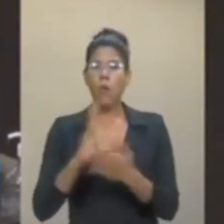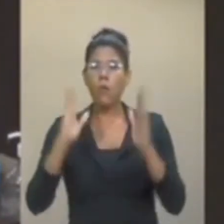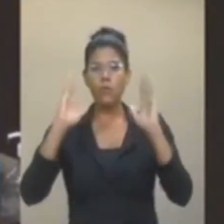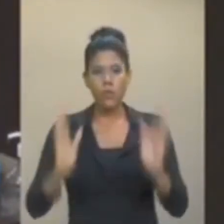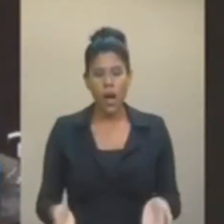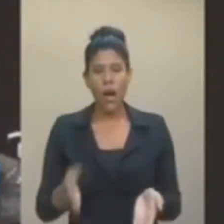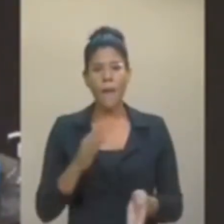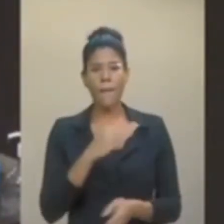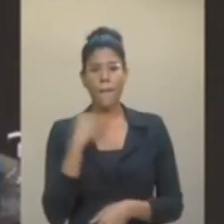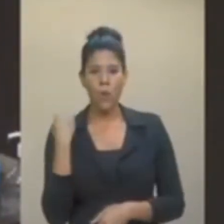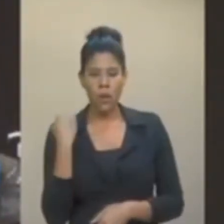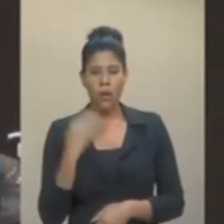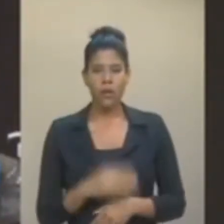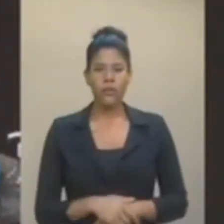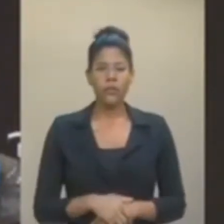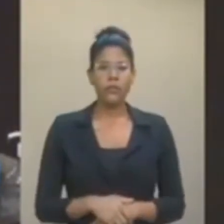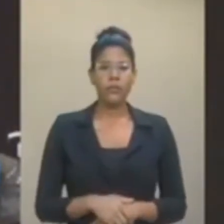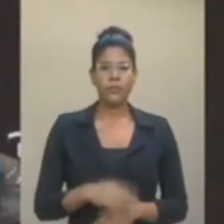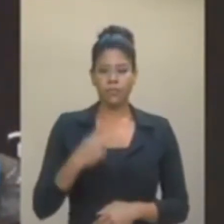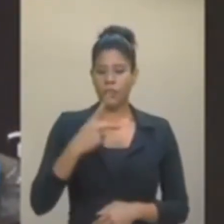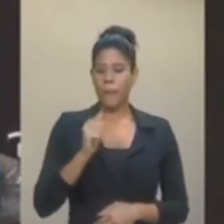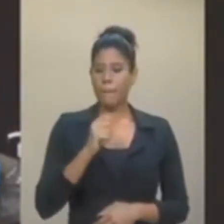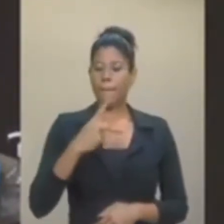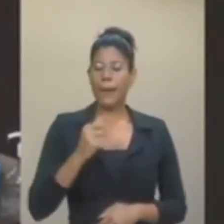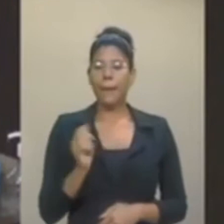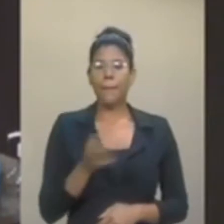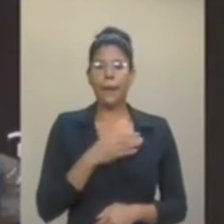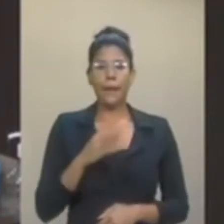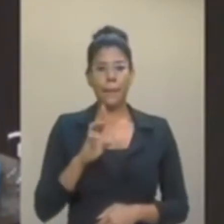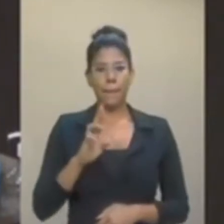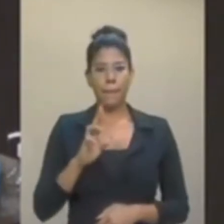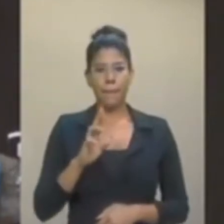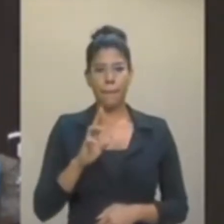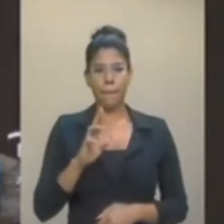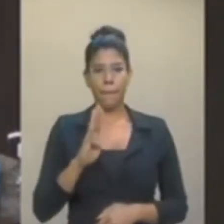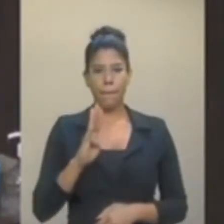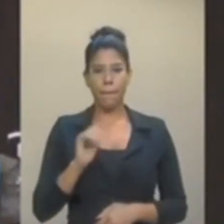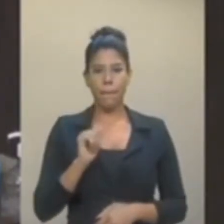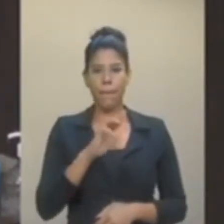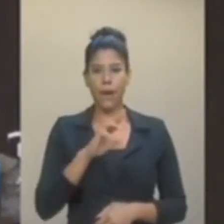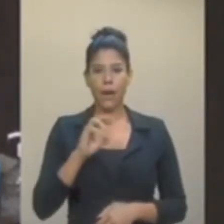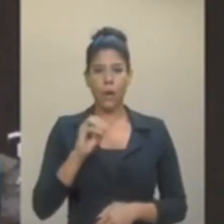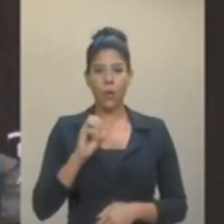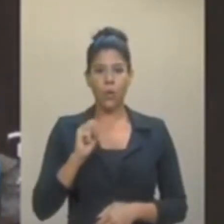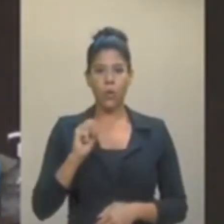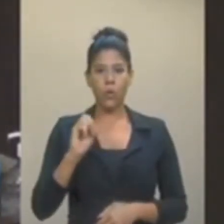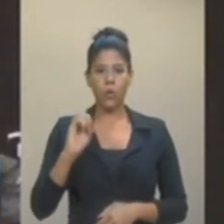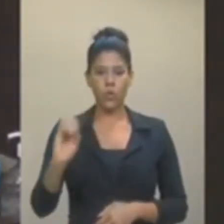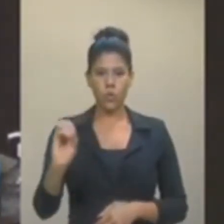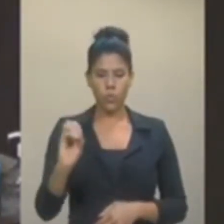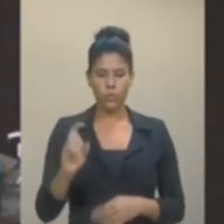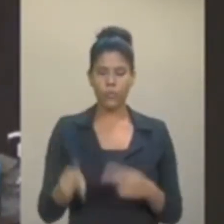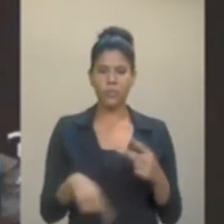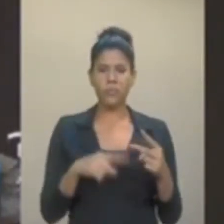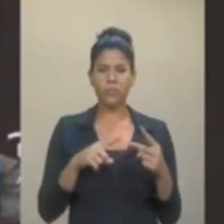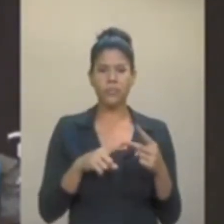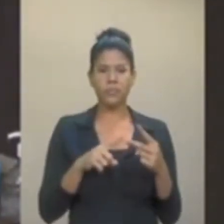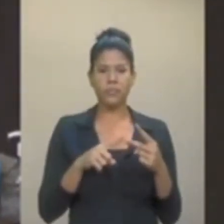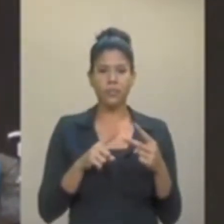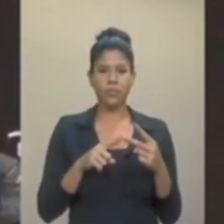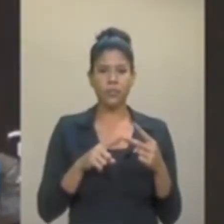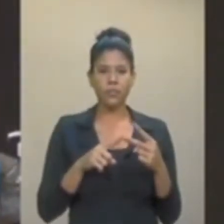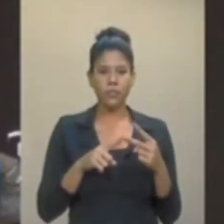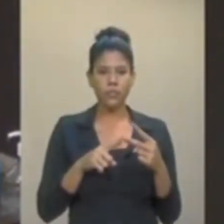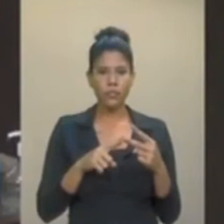plano, Pádua Barroso, por exemplo, pai do querido Felipe Barroso,